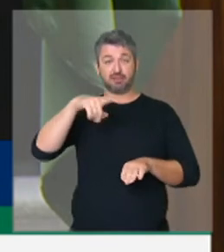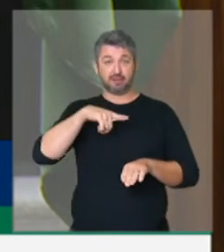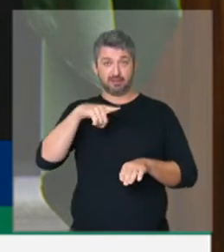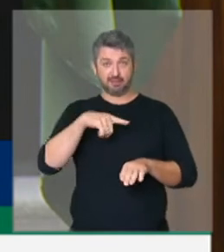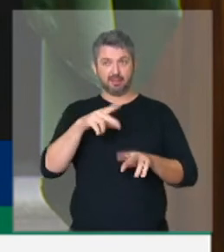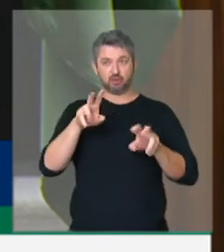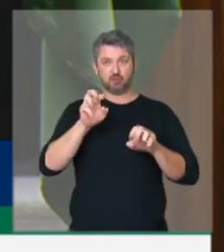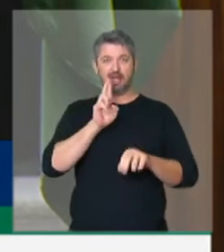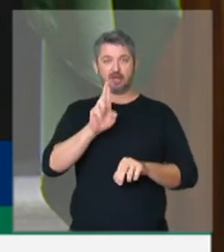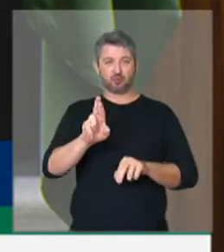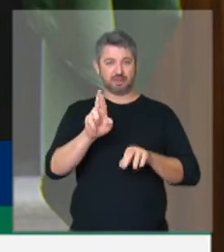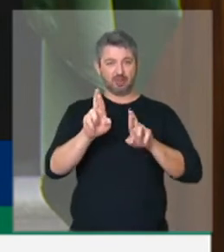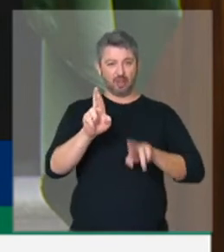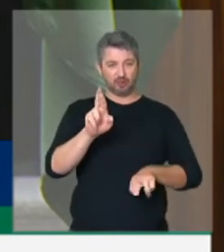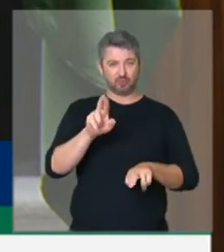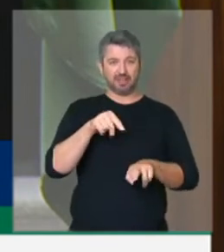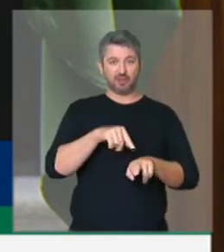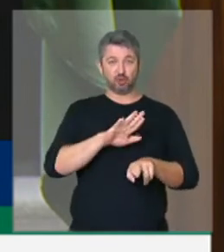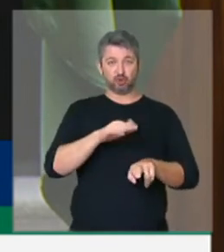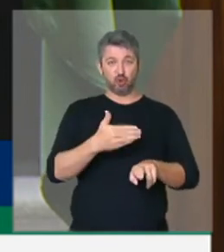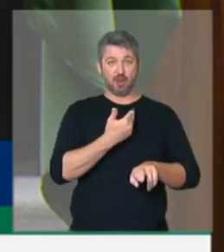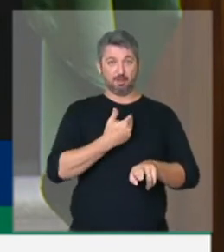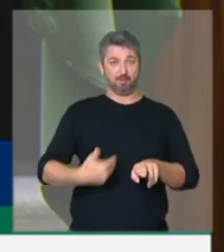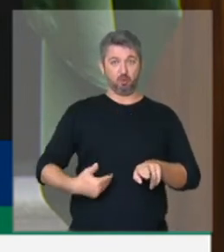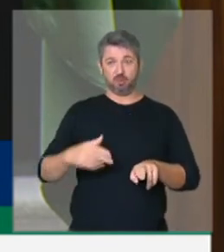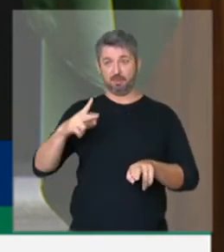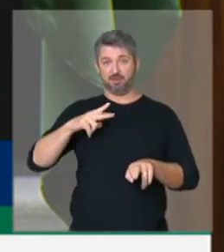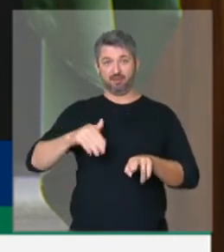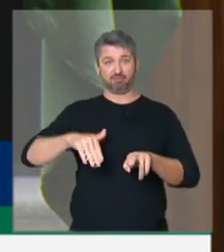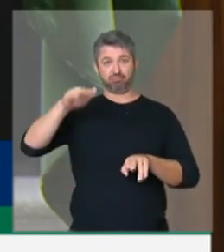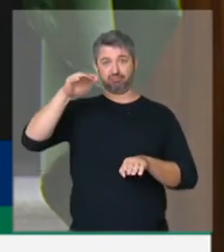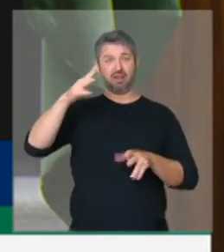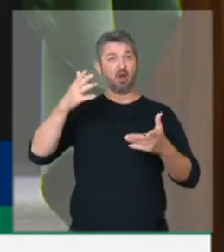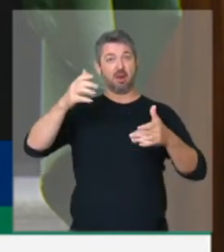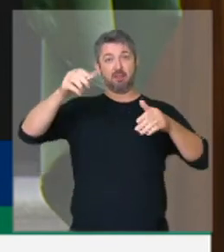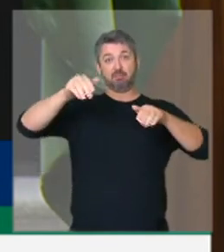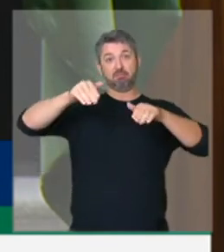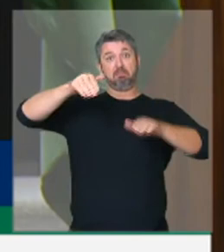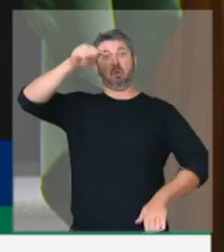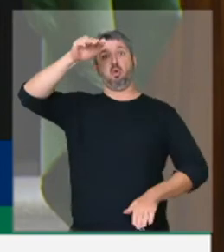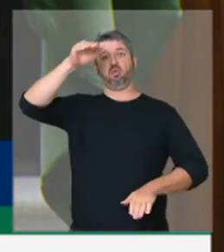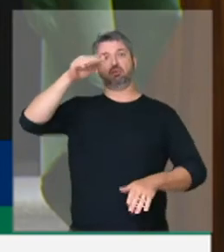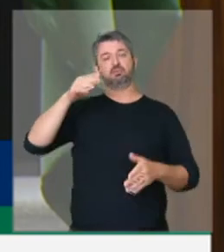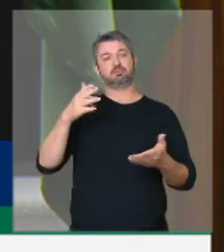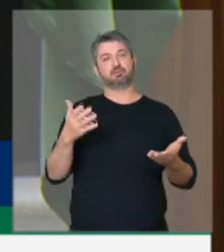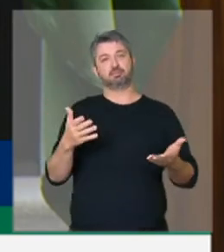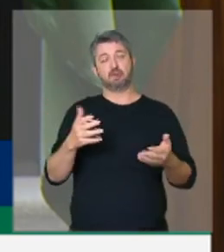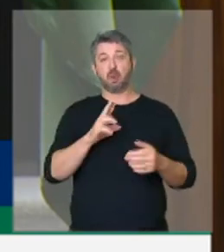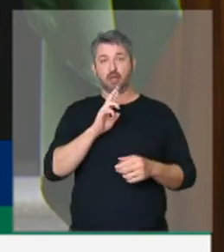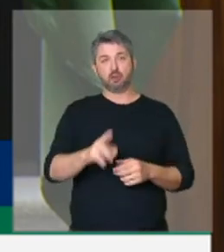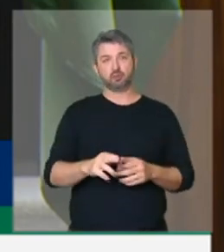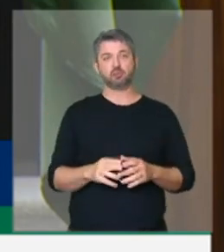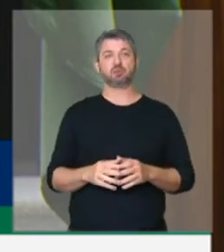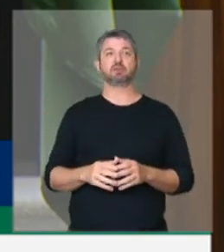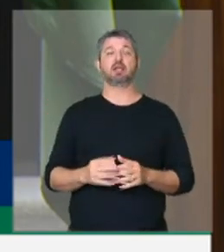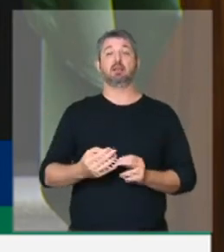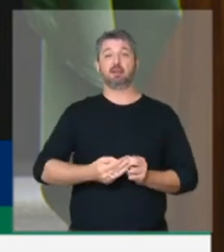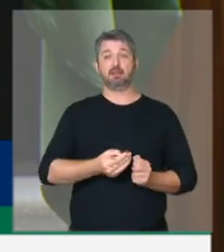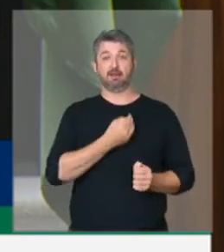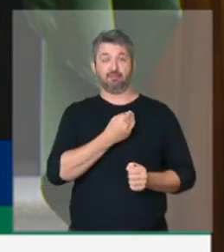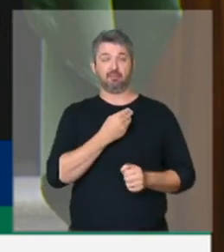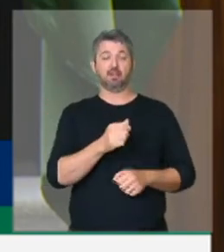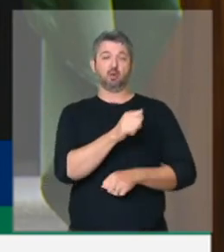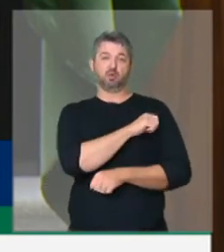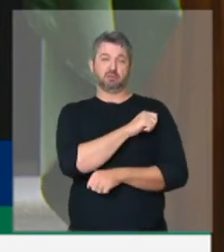de resultado das escolas públicas e privadas, ficou ainda pior, cujos resultados para a vida educacional